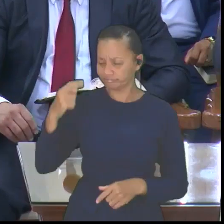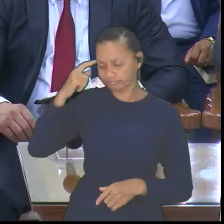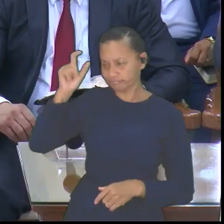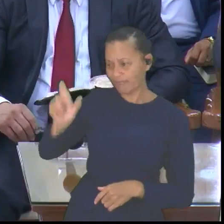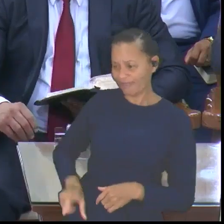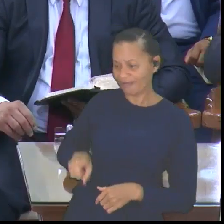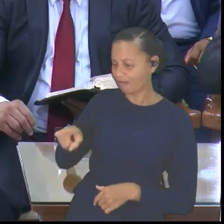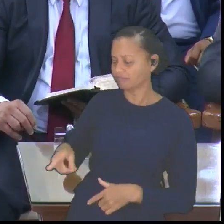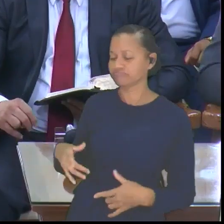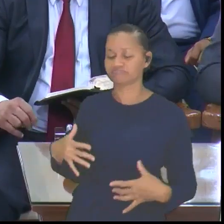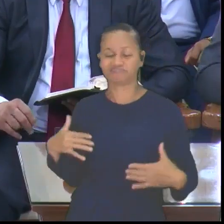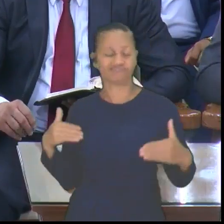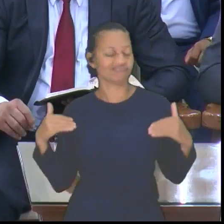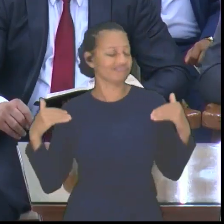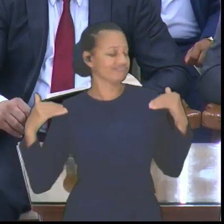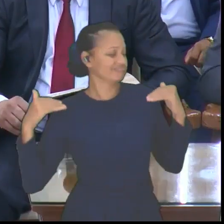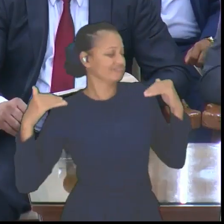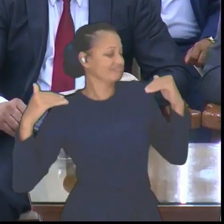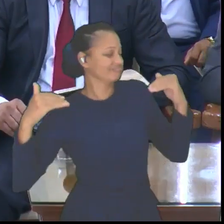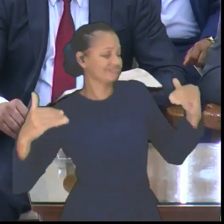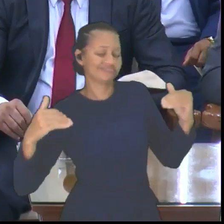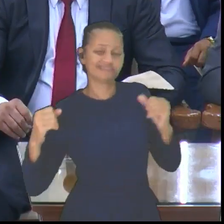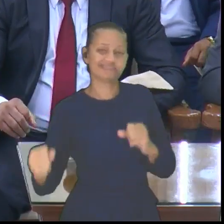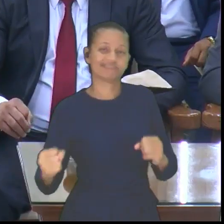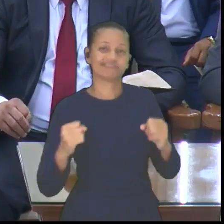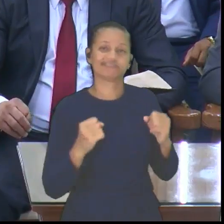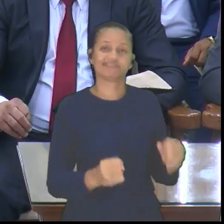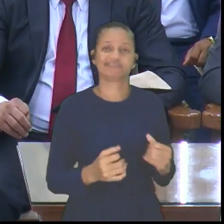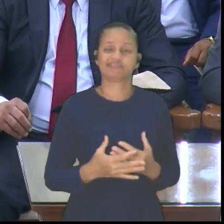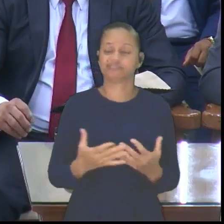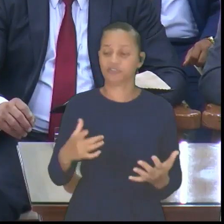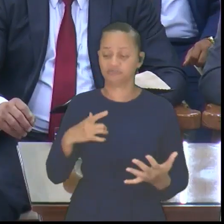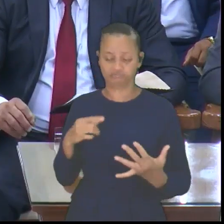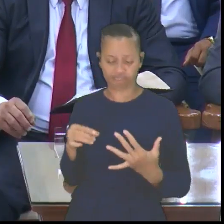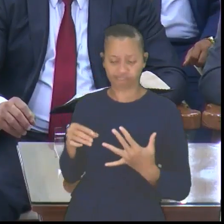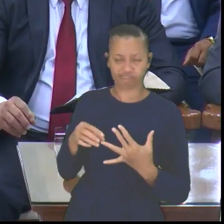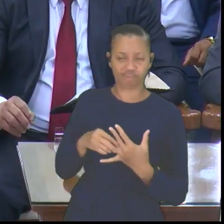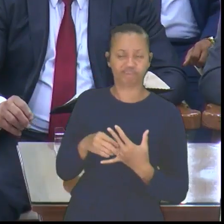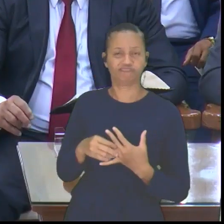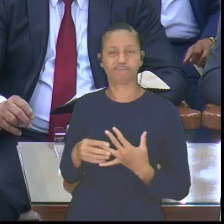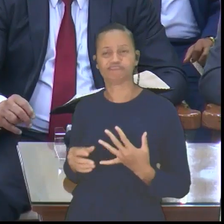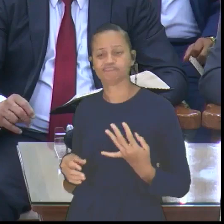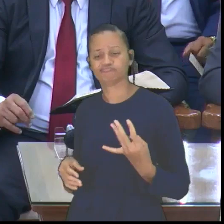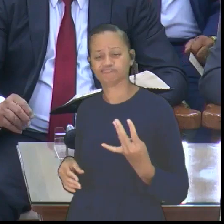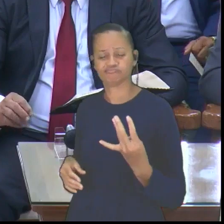achando o todo-poderoso, porque ele carregava o anel do rei no dedo.